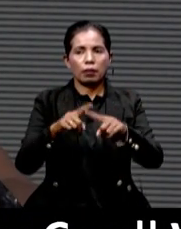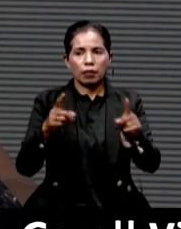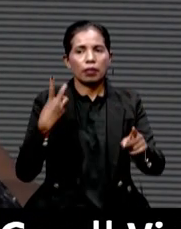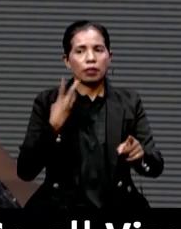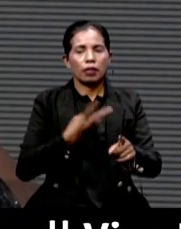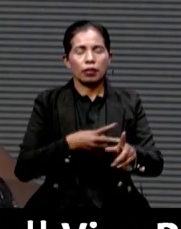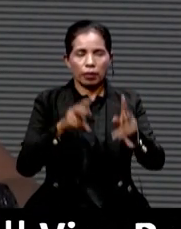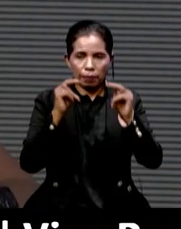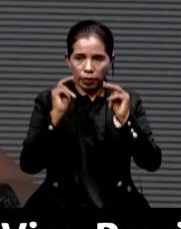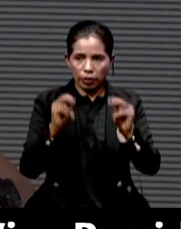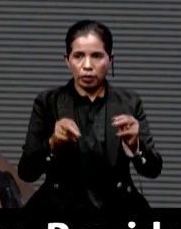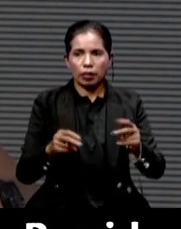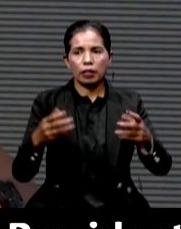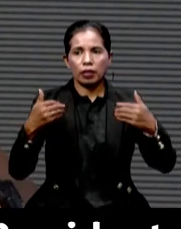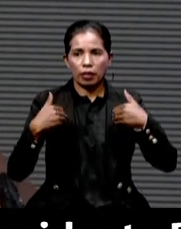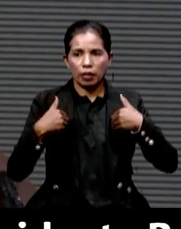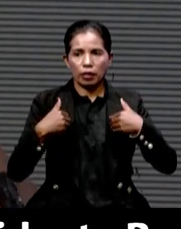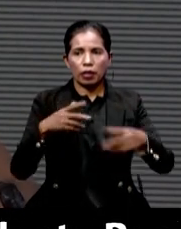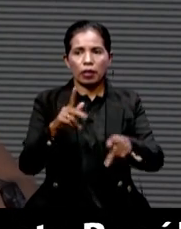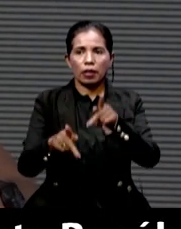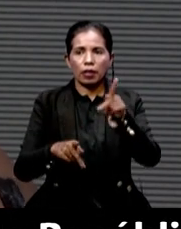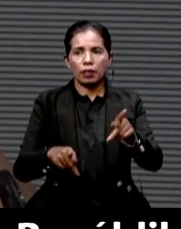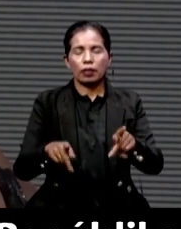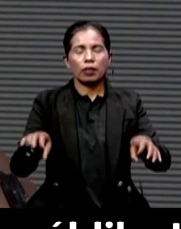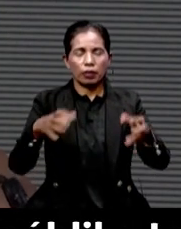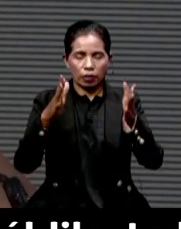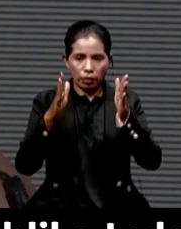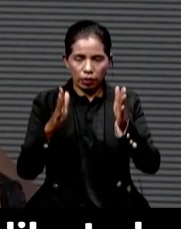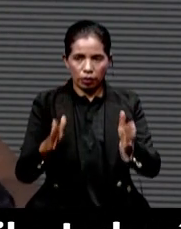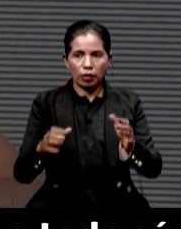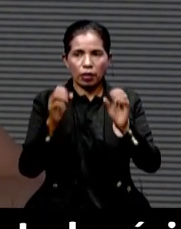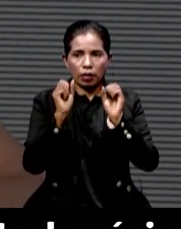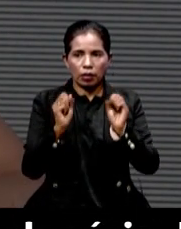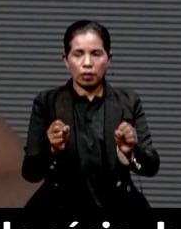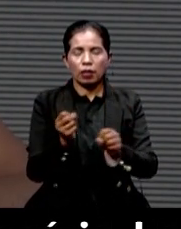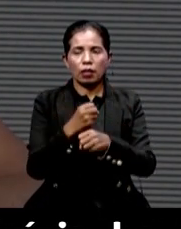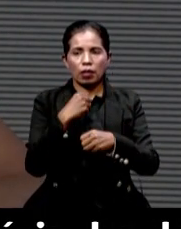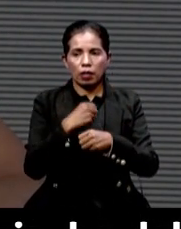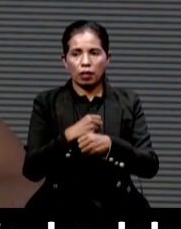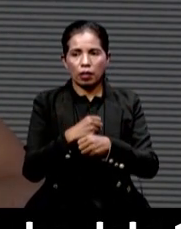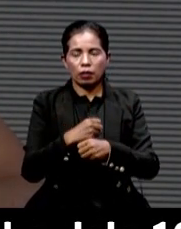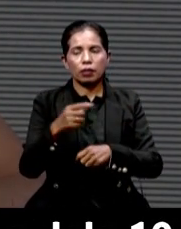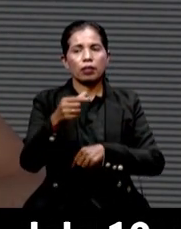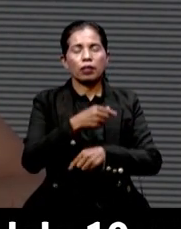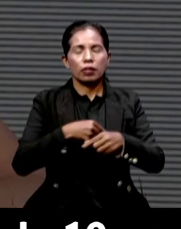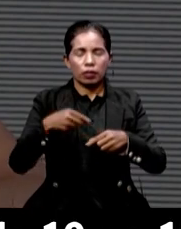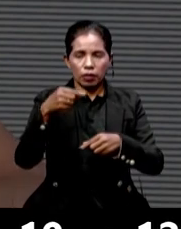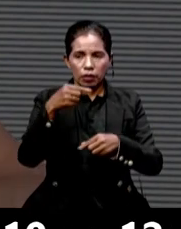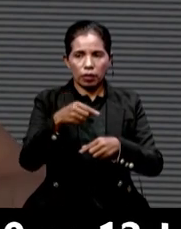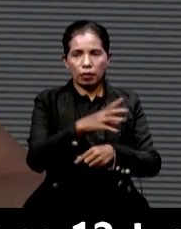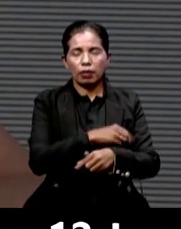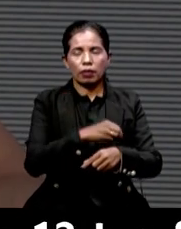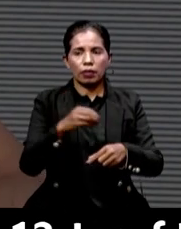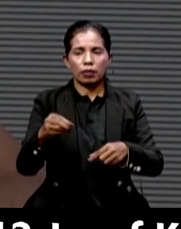tá precisa e a EMA ca recurso a tudo halau minha gestão ca lilio